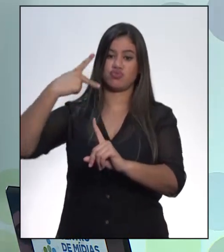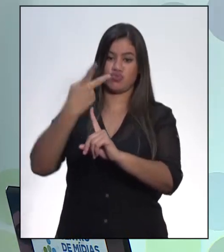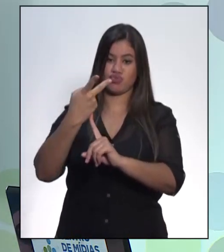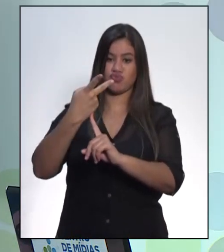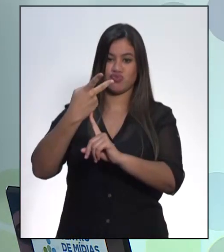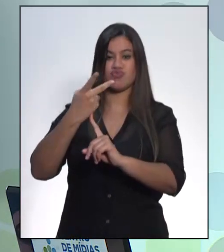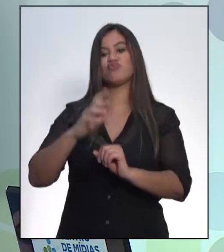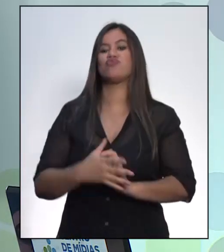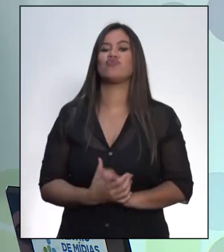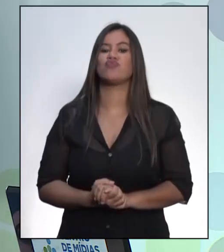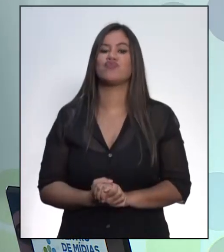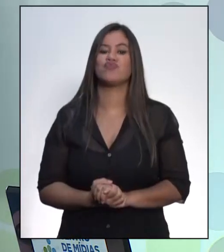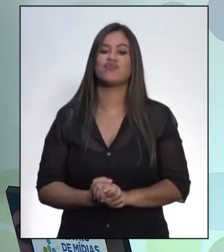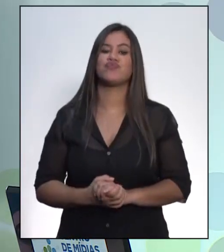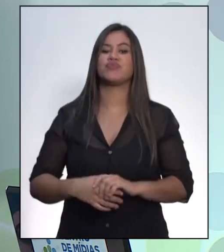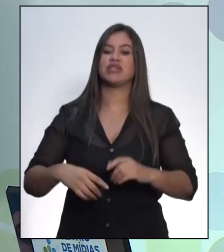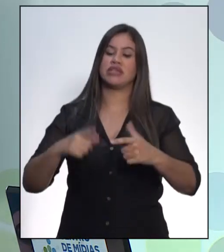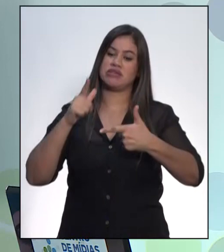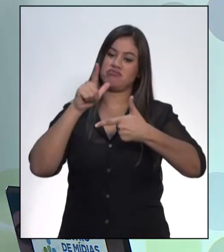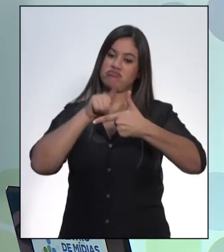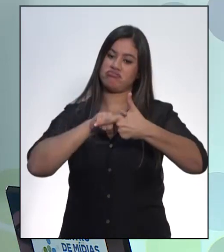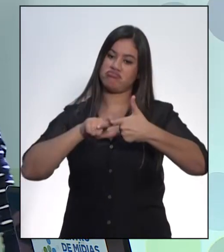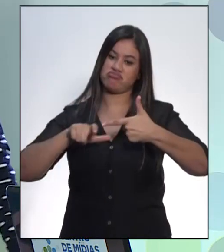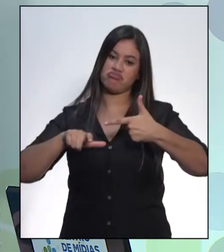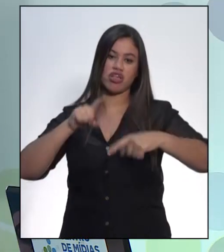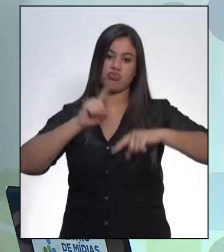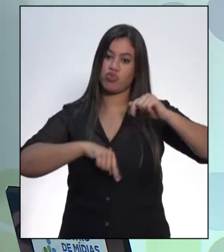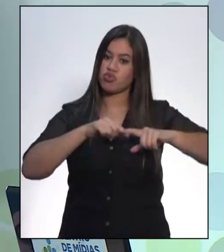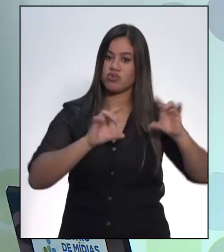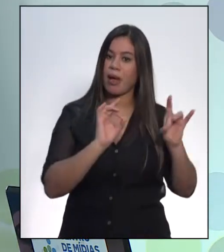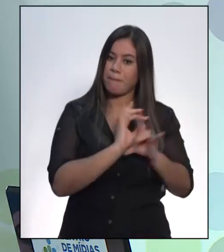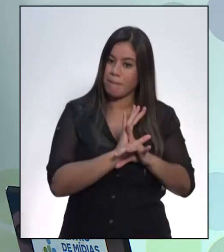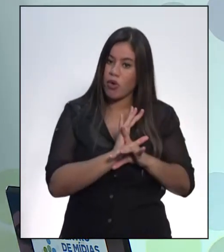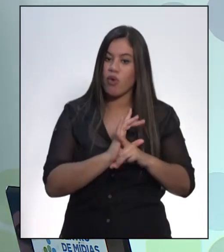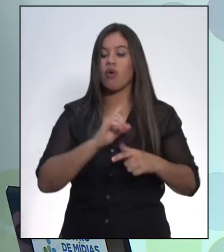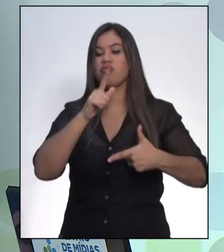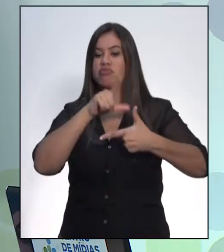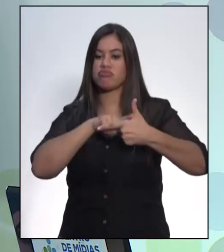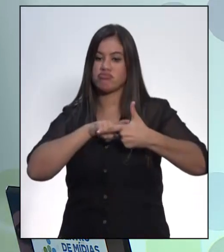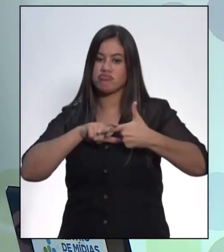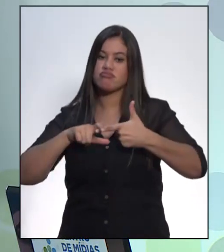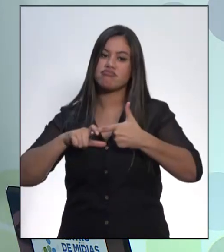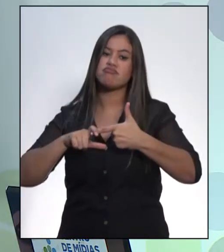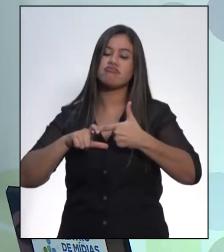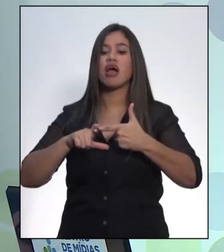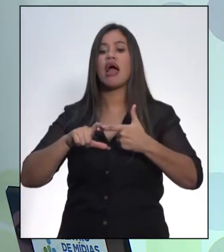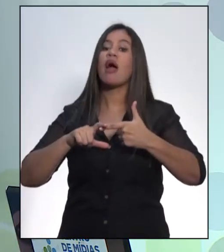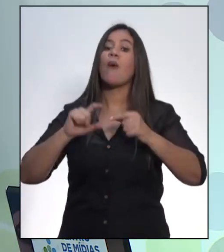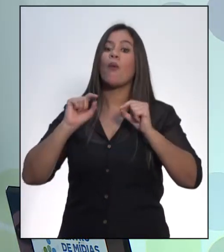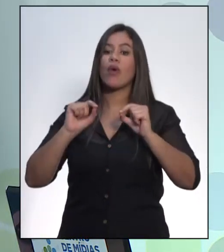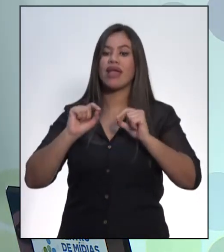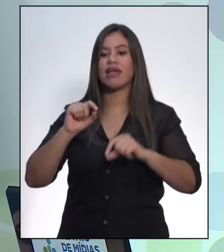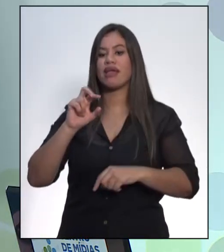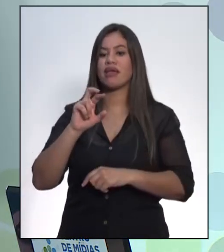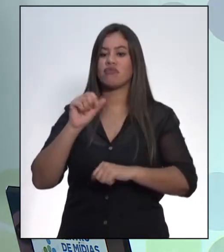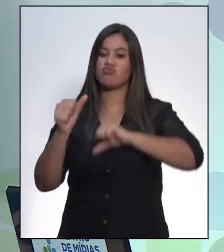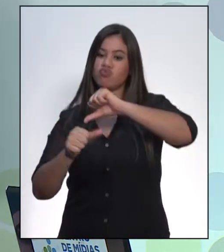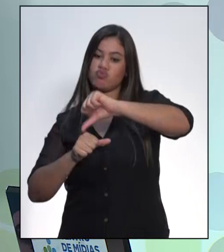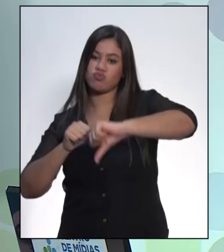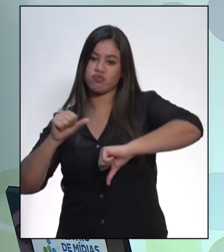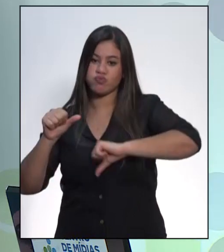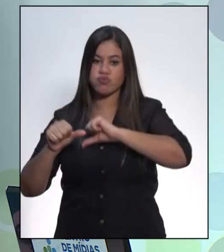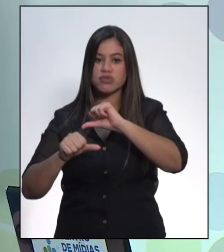assim. Dividido, não tem mais produto, né? Dividido pelos meus reagentes. Quem são meus reagentes? Nitrogênio